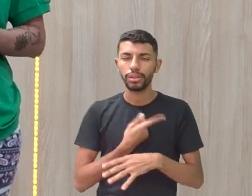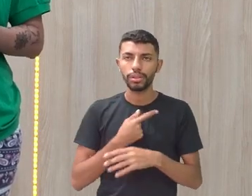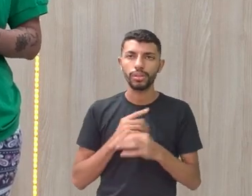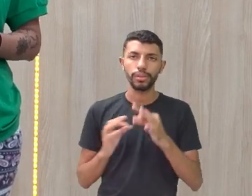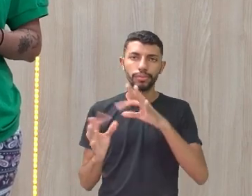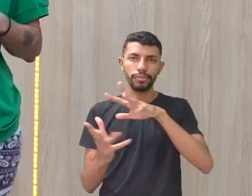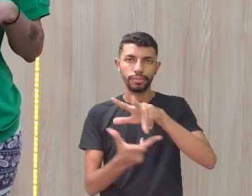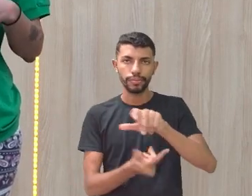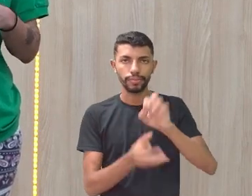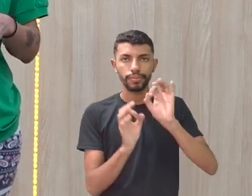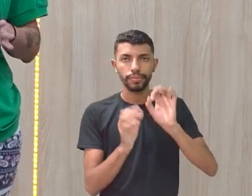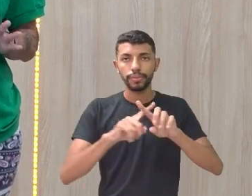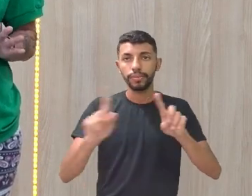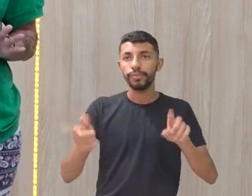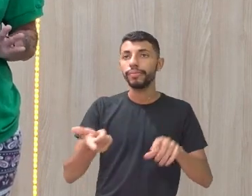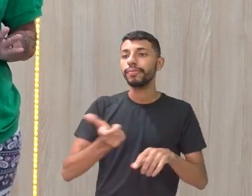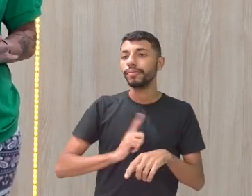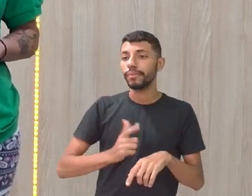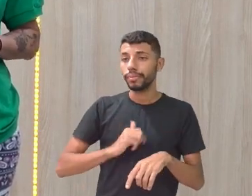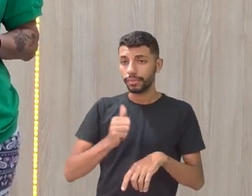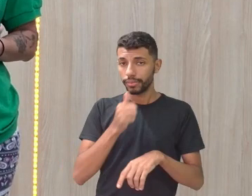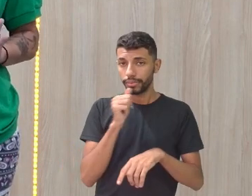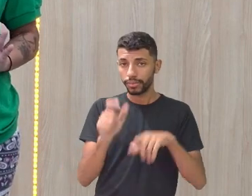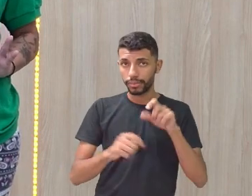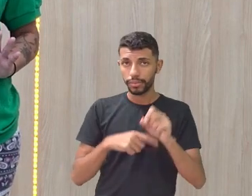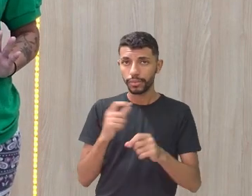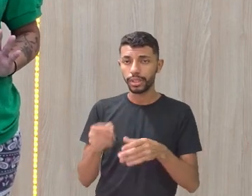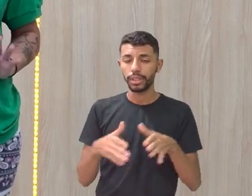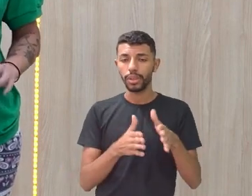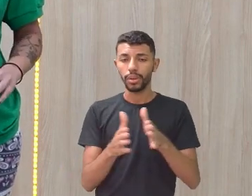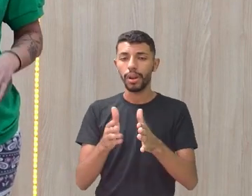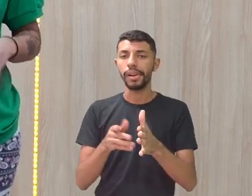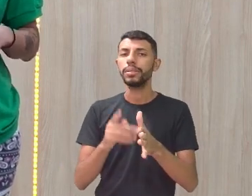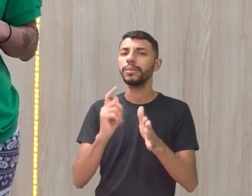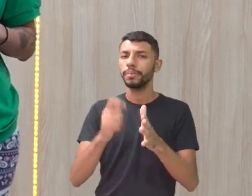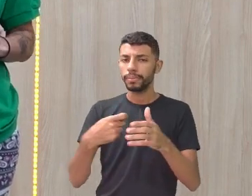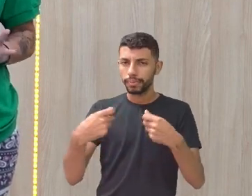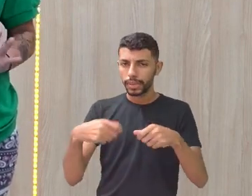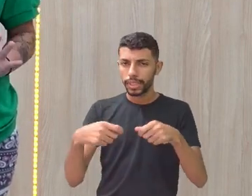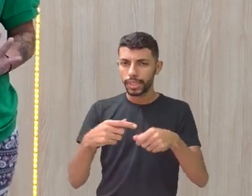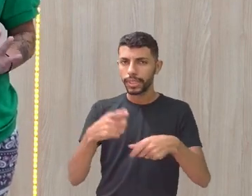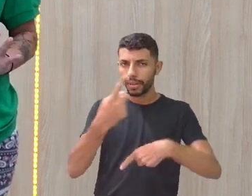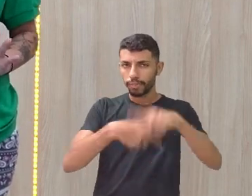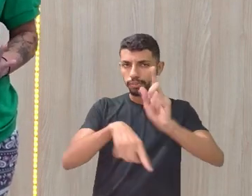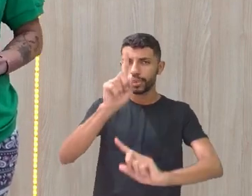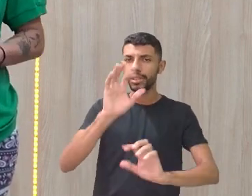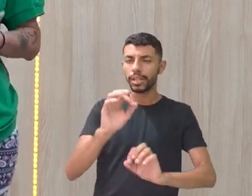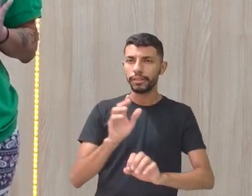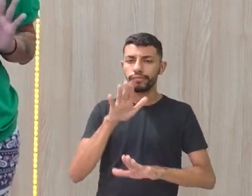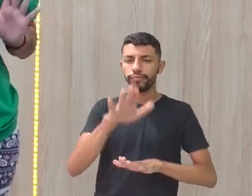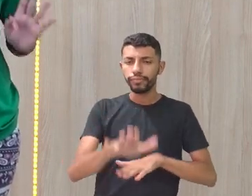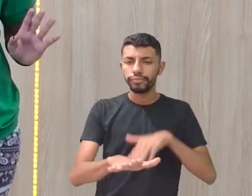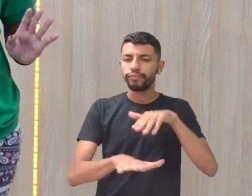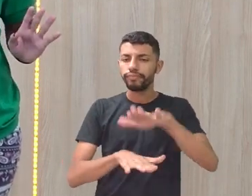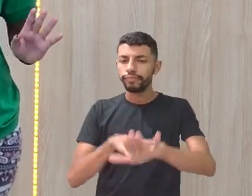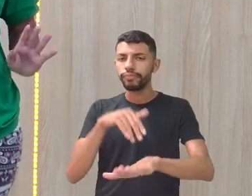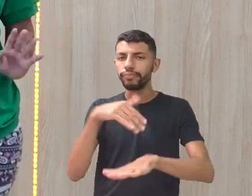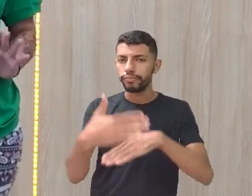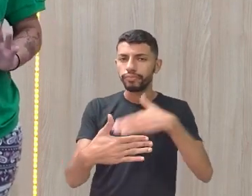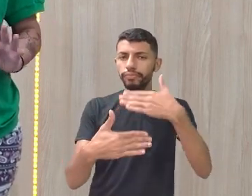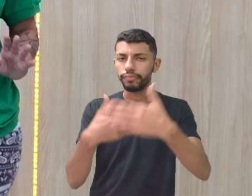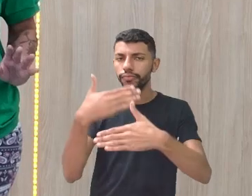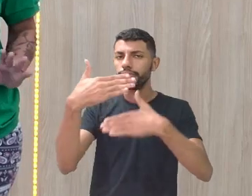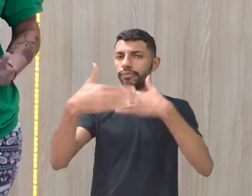Mas ainda existe um caminho a ser percorrido. Em passos lentos a gente vai chegar. E eu espero um dia,